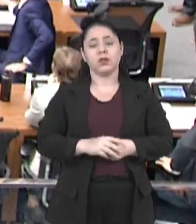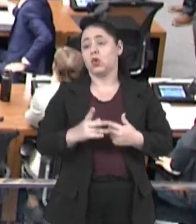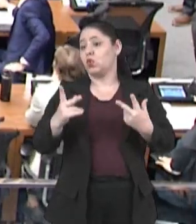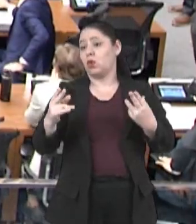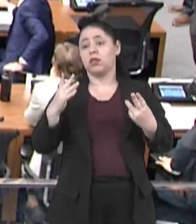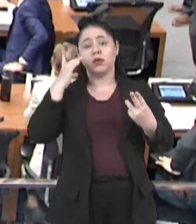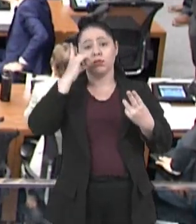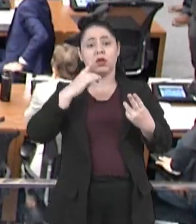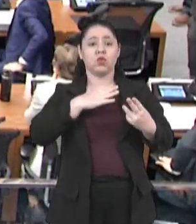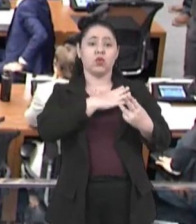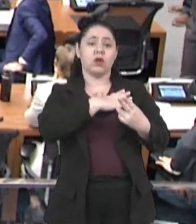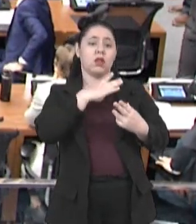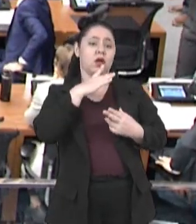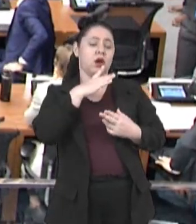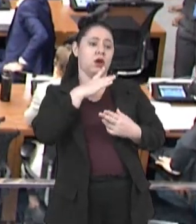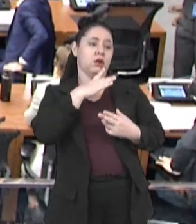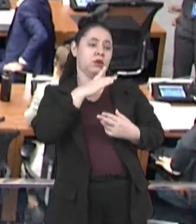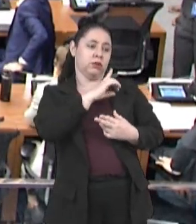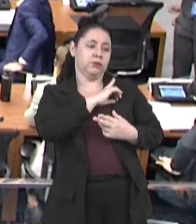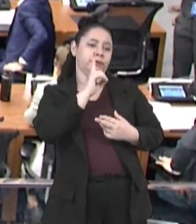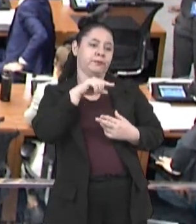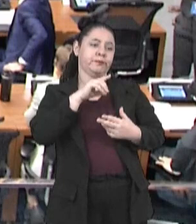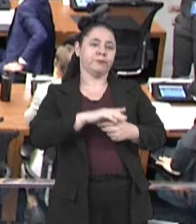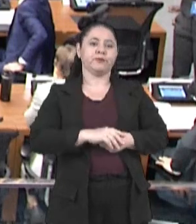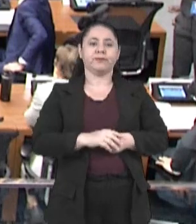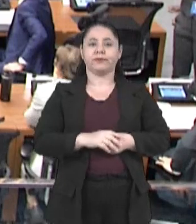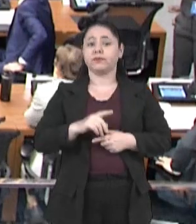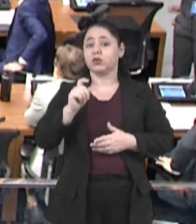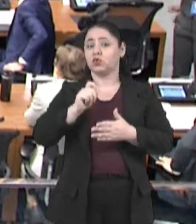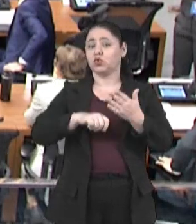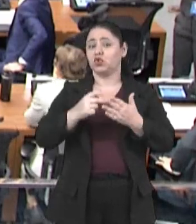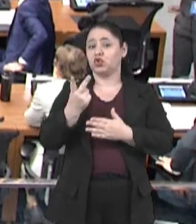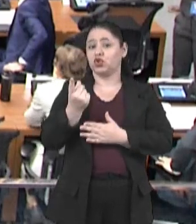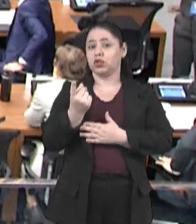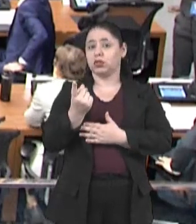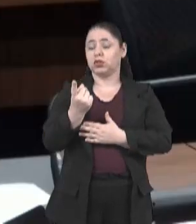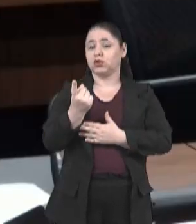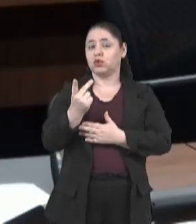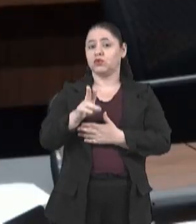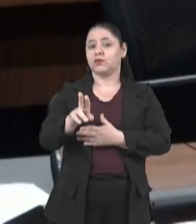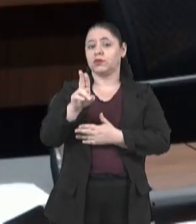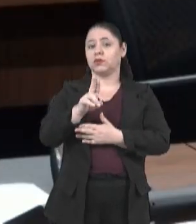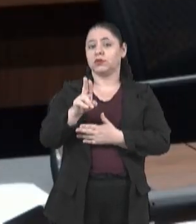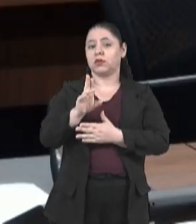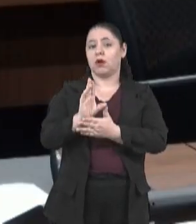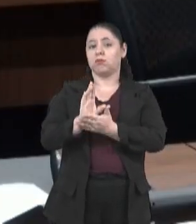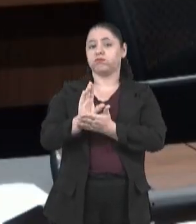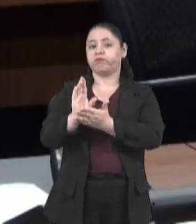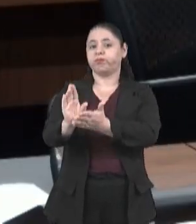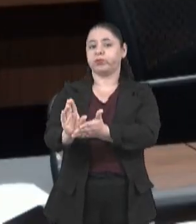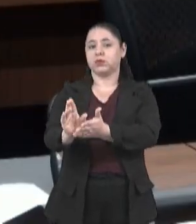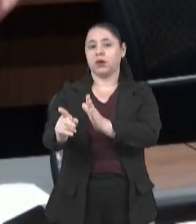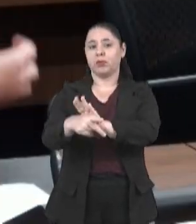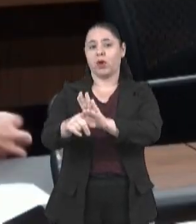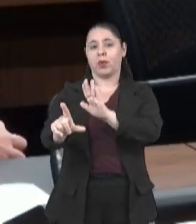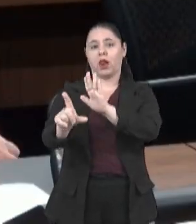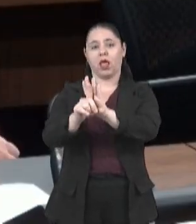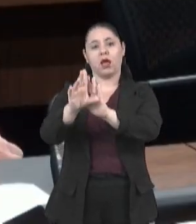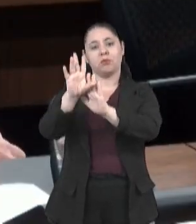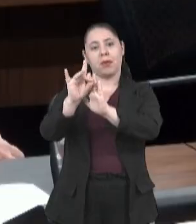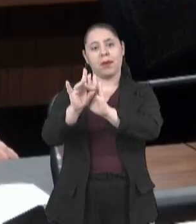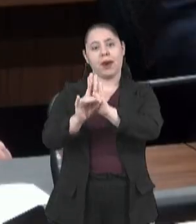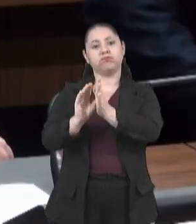o deputado Coronel Davi, esse recurso vai ser usado em investimentos, né, ele está na própria lei,